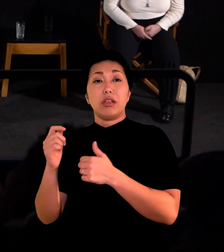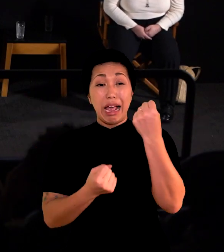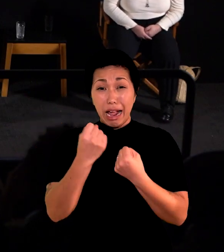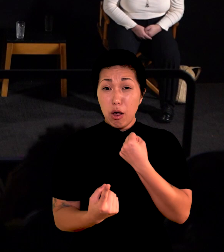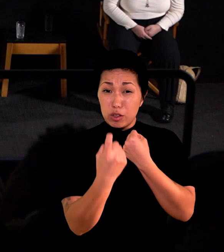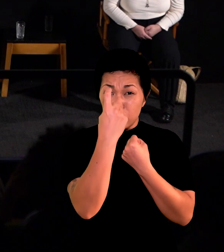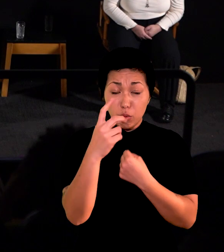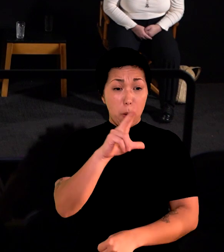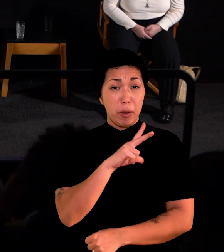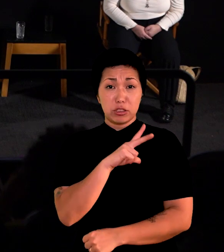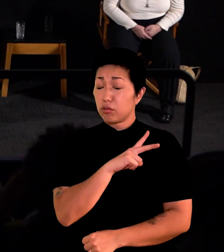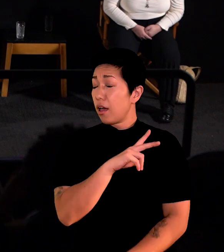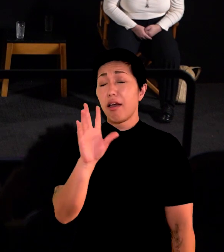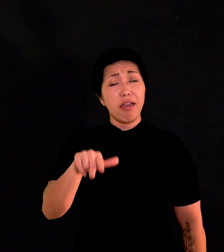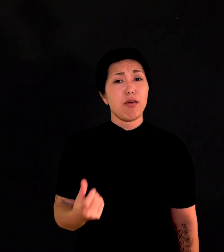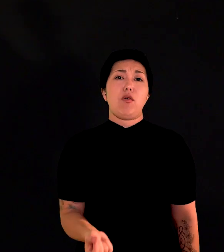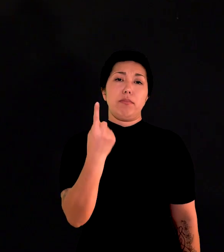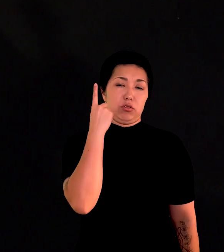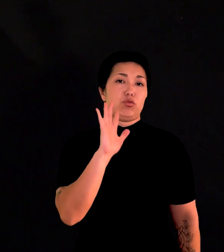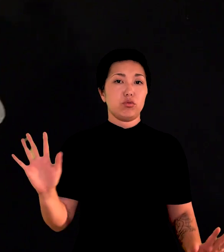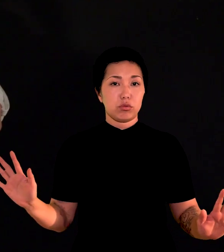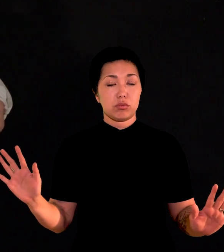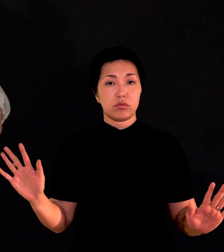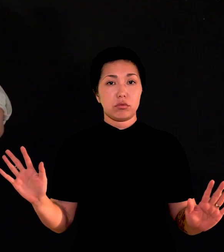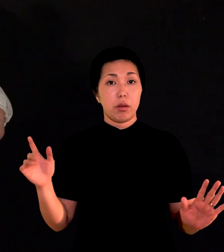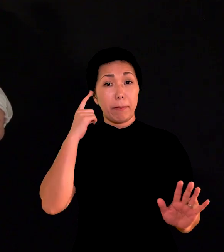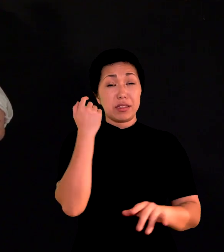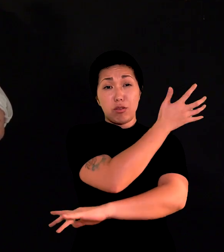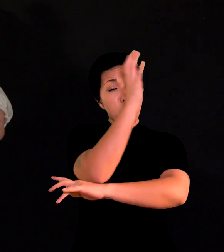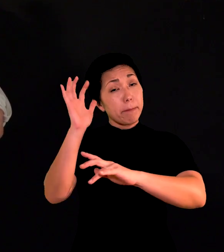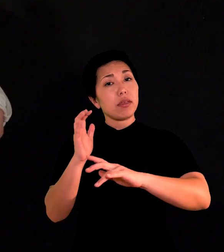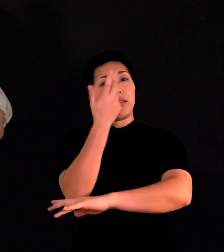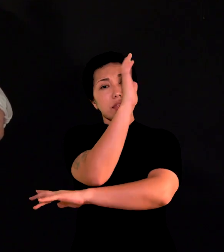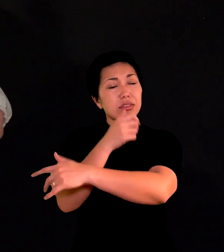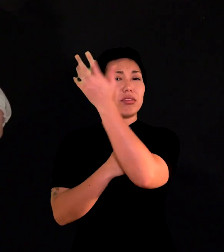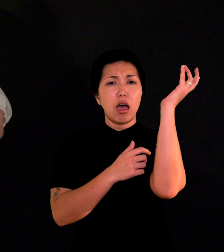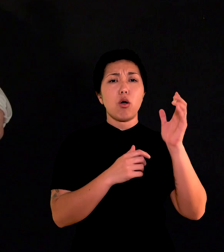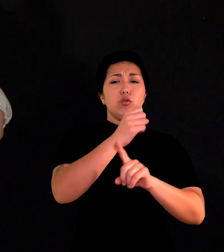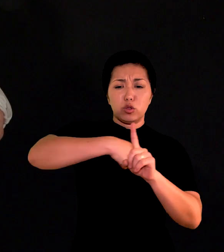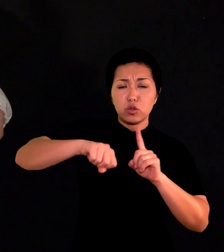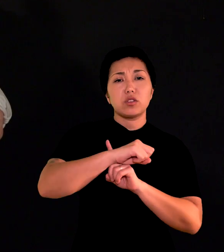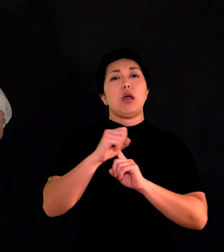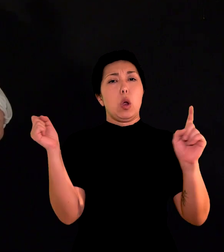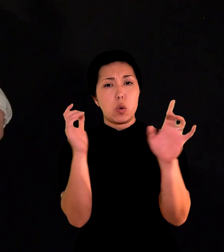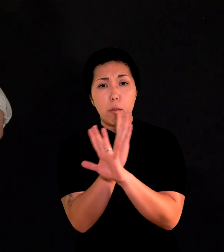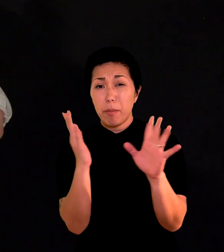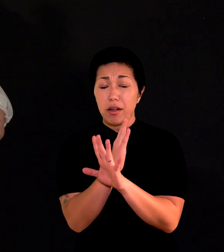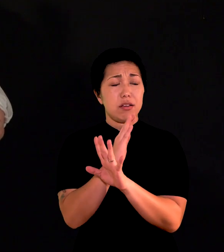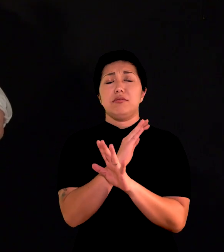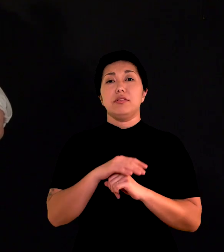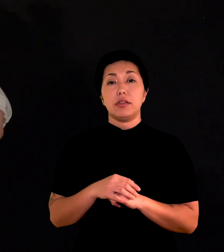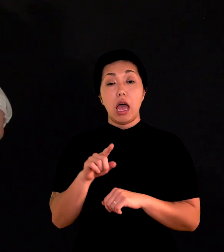carro por outro. Carros individuais, pessoais, para andar, é um absurdo do ponto de vista ambiental, social,